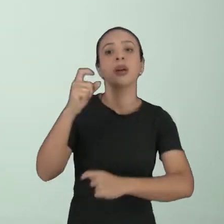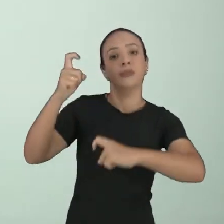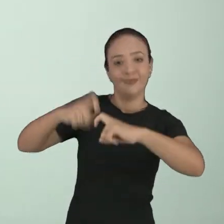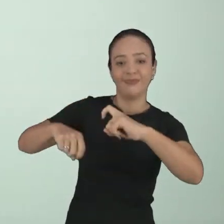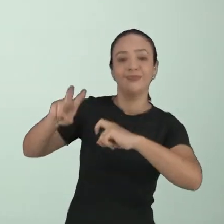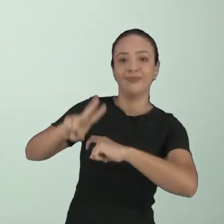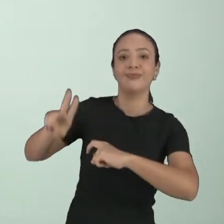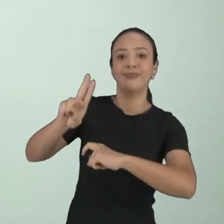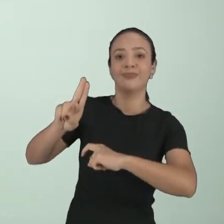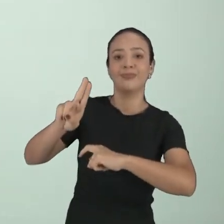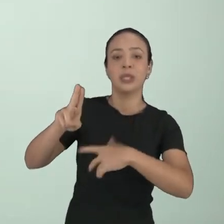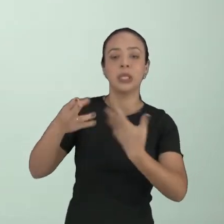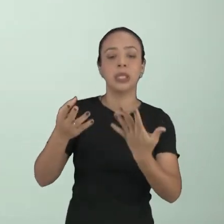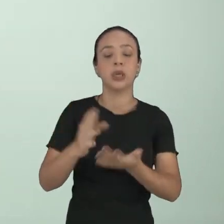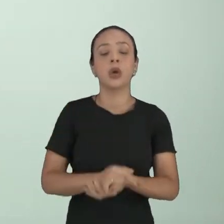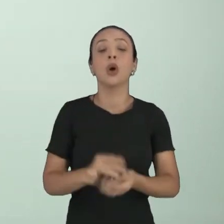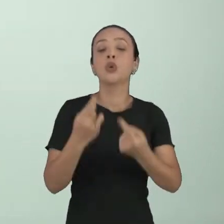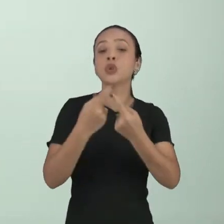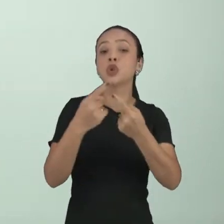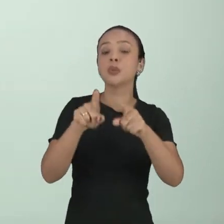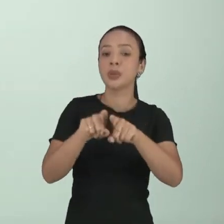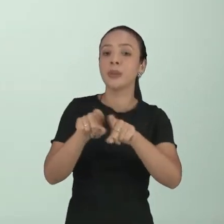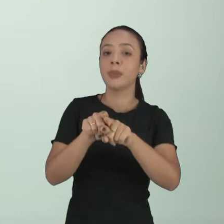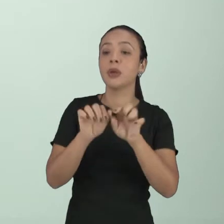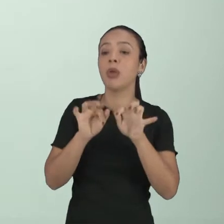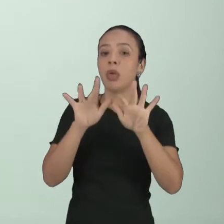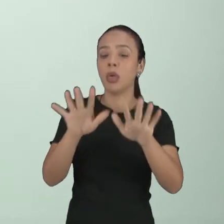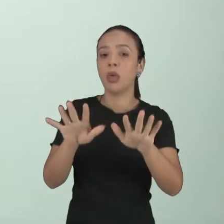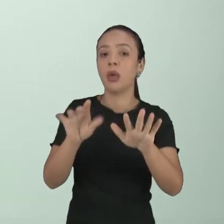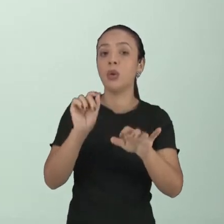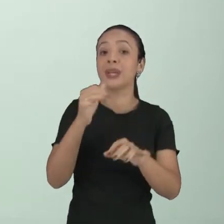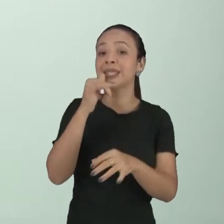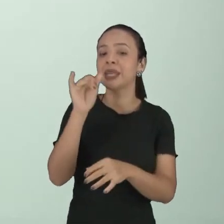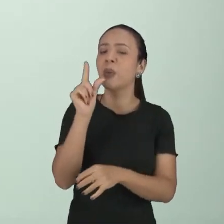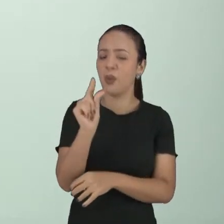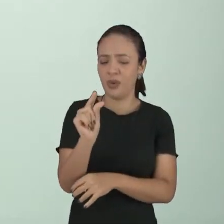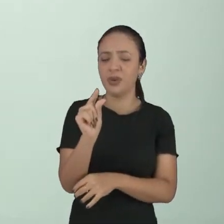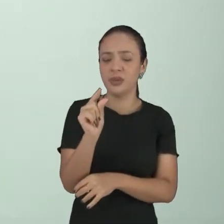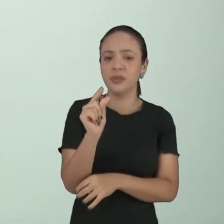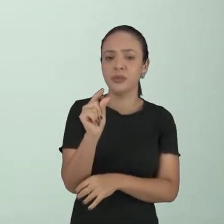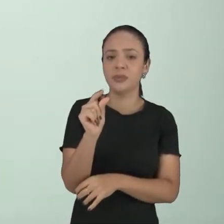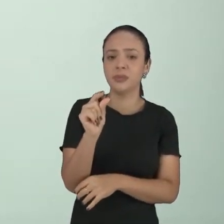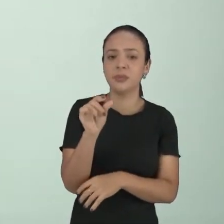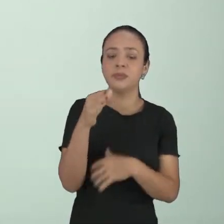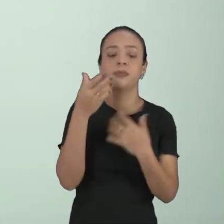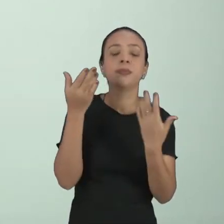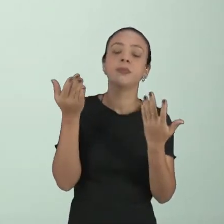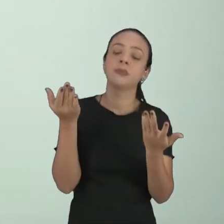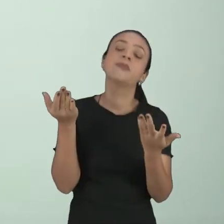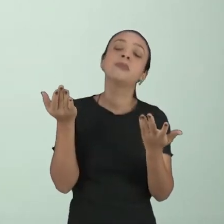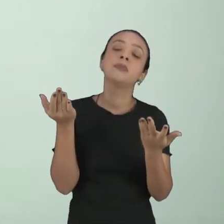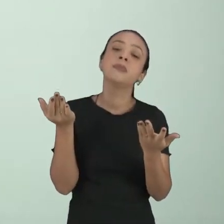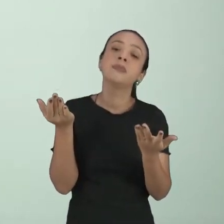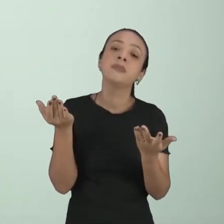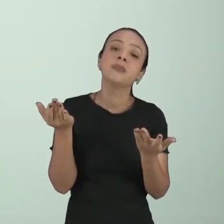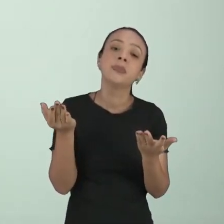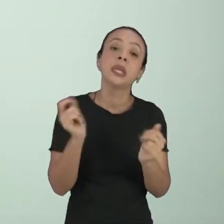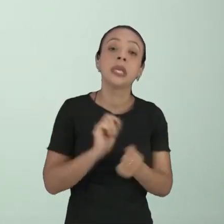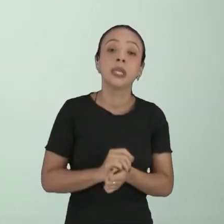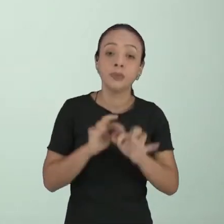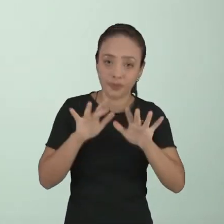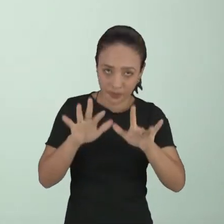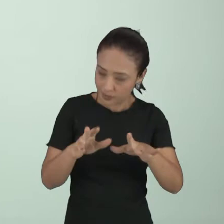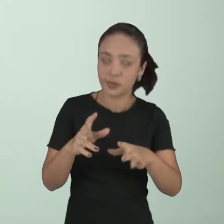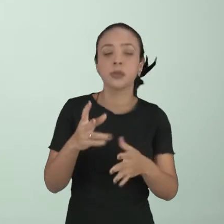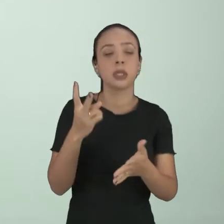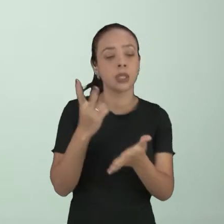reprodução sexuada, tá? E é um tipo de reprodução que gasta menos energia, tá? Então, essa reprodução